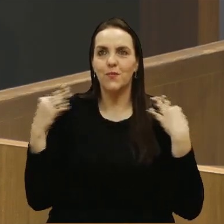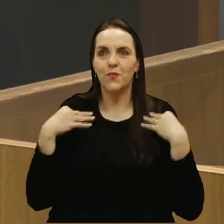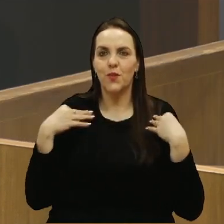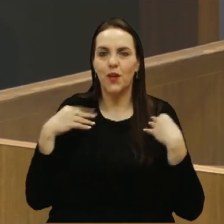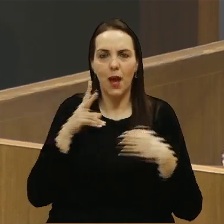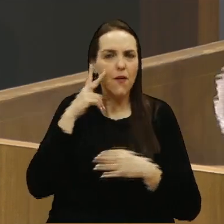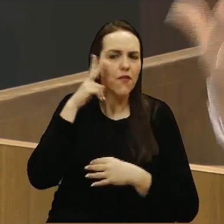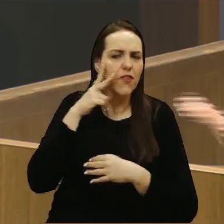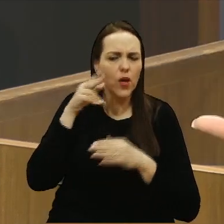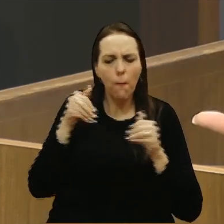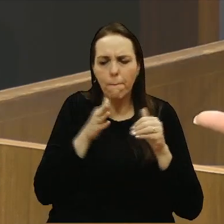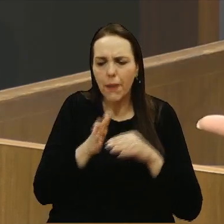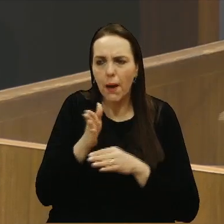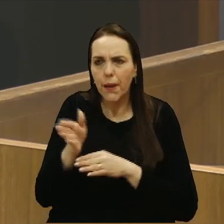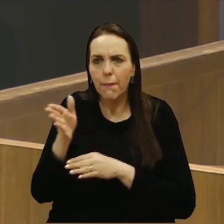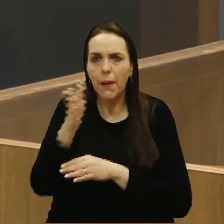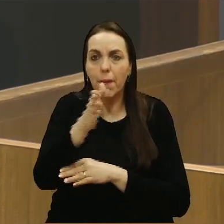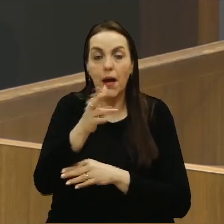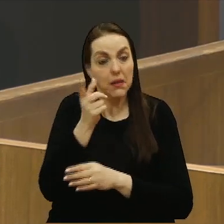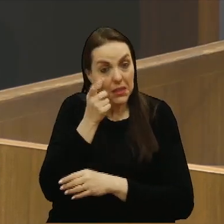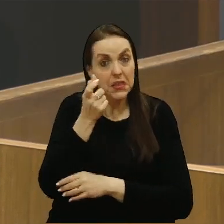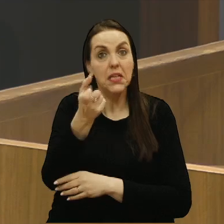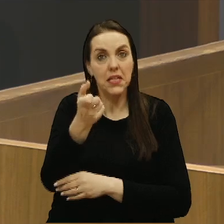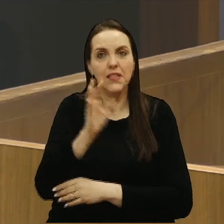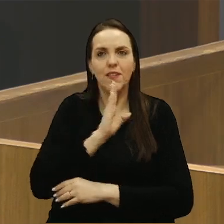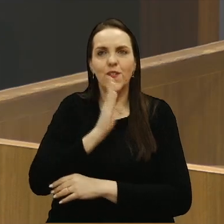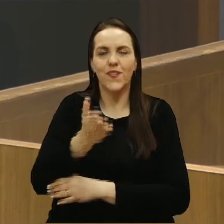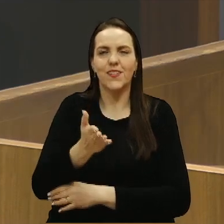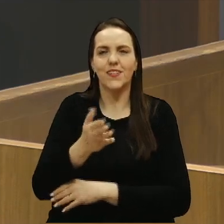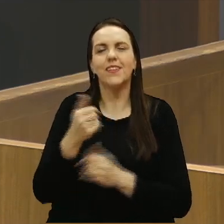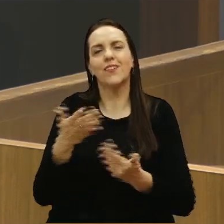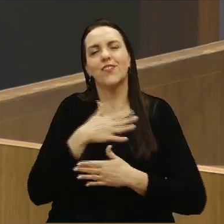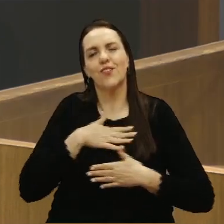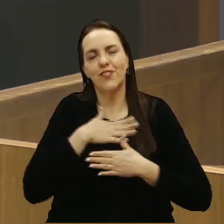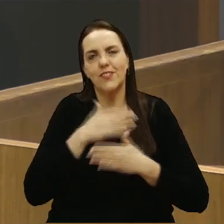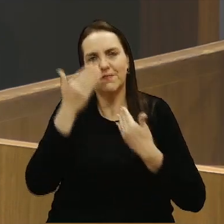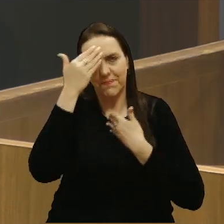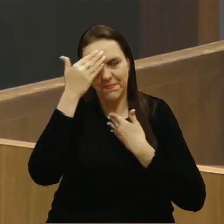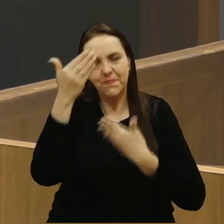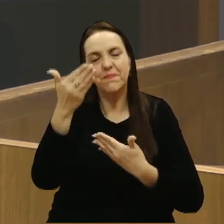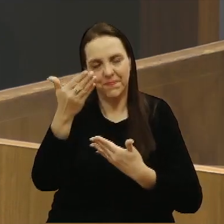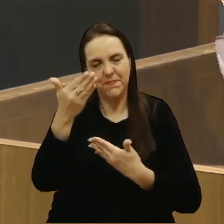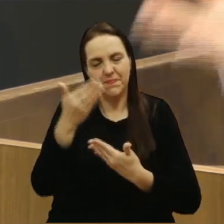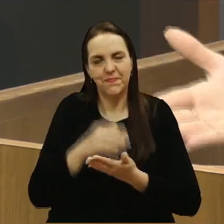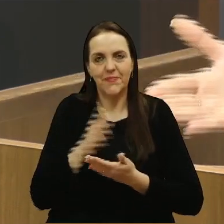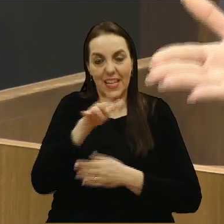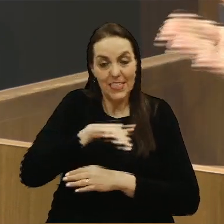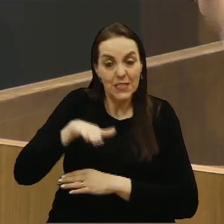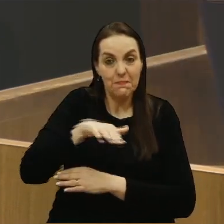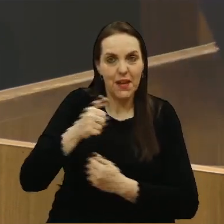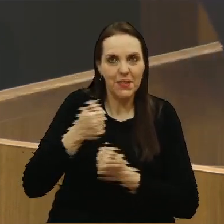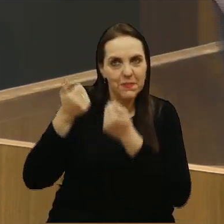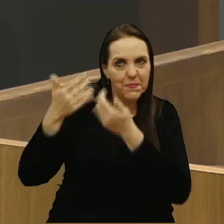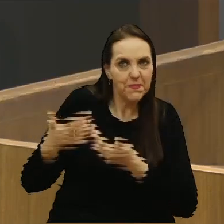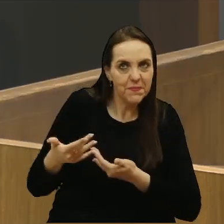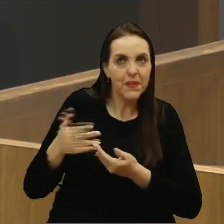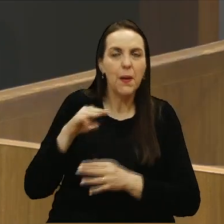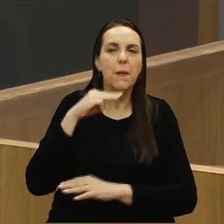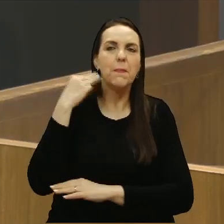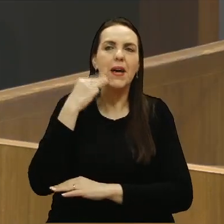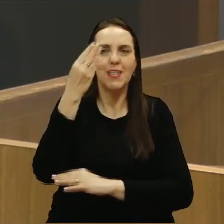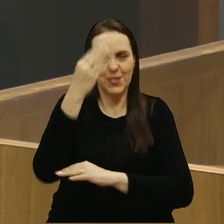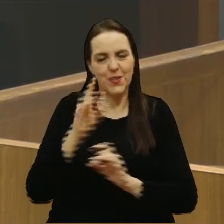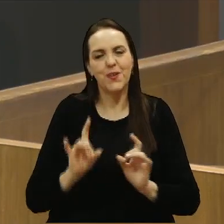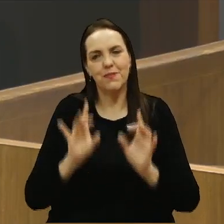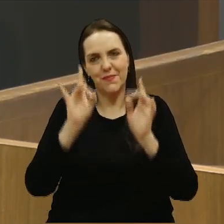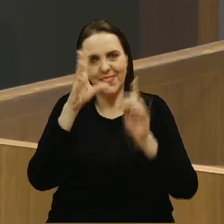pessoas ficam interessadas em conhecer. Então, eu gostaria de agradecer muito por esse espaço, a Marisol, em especial,